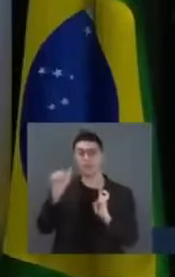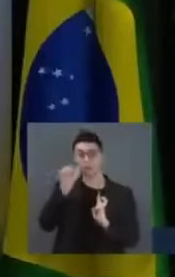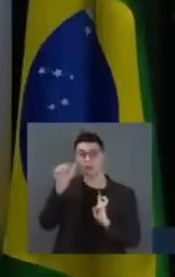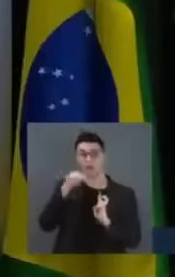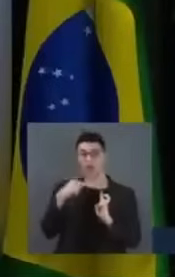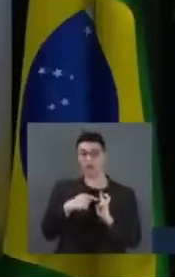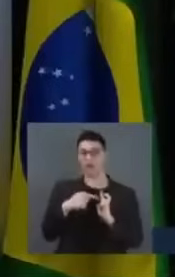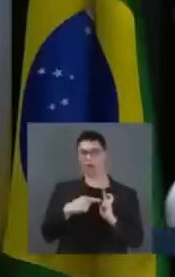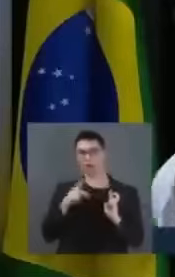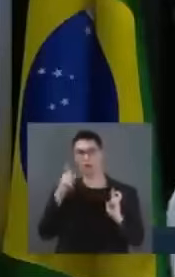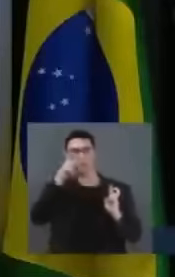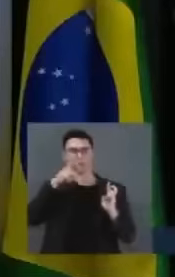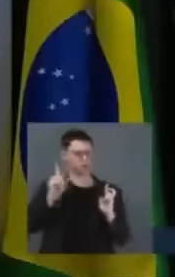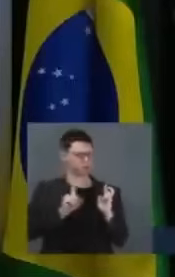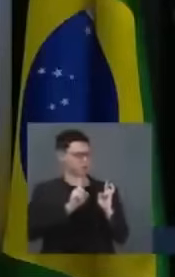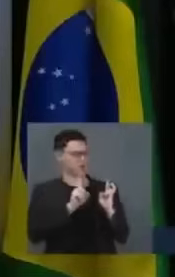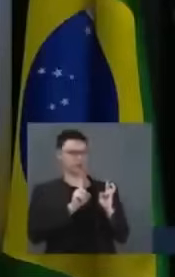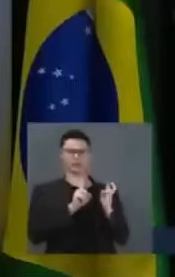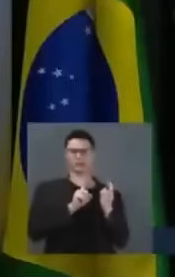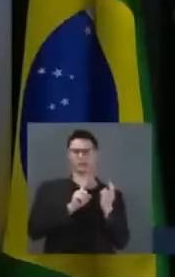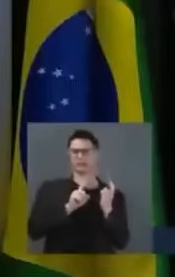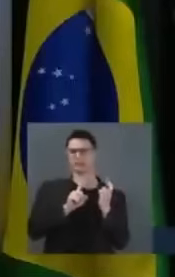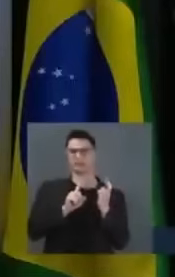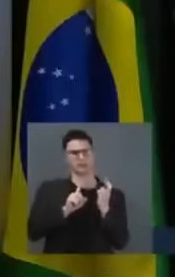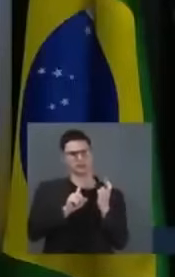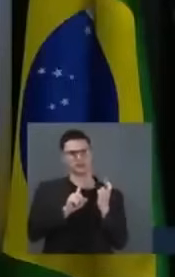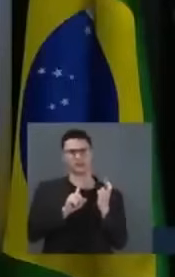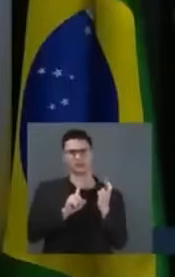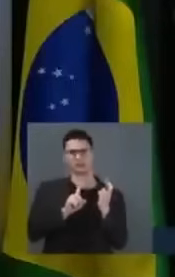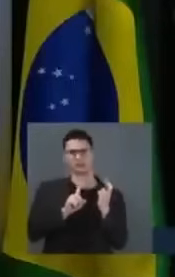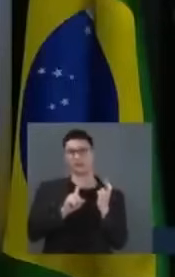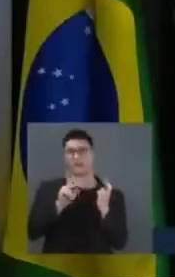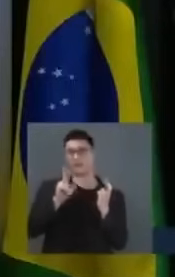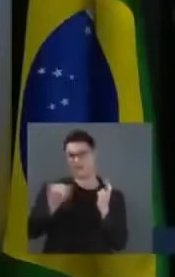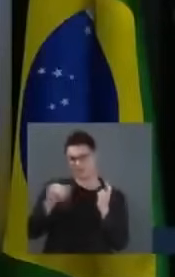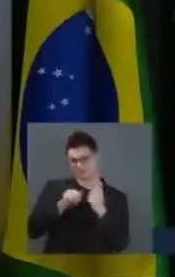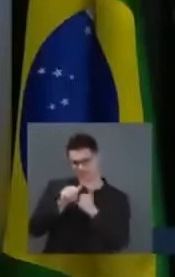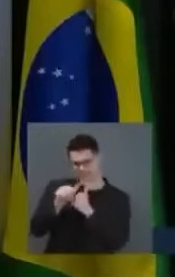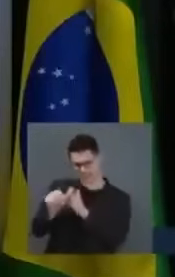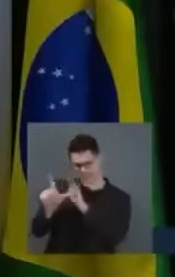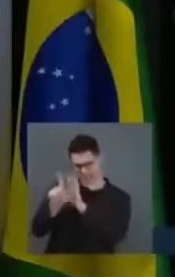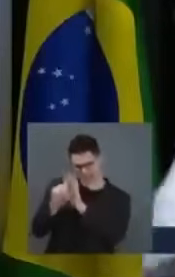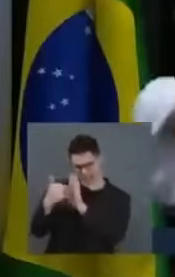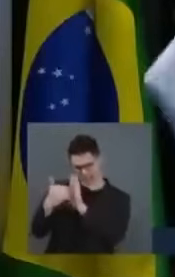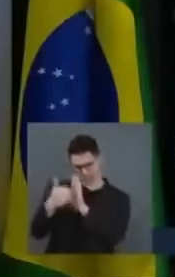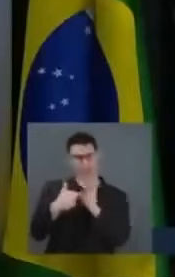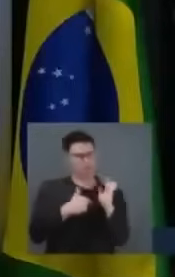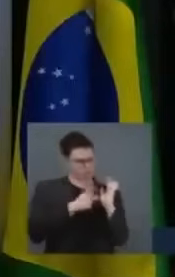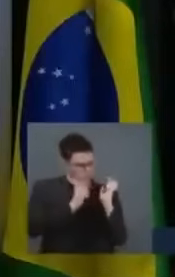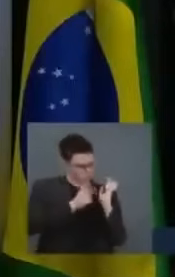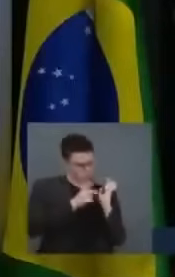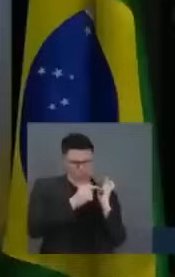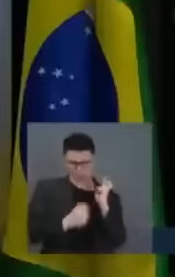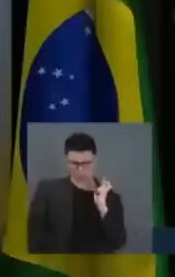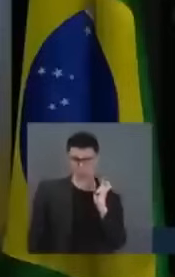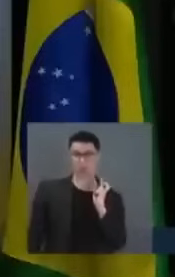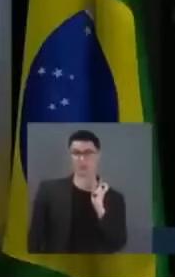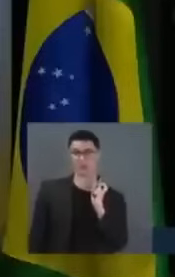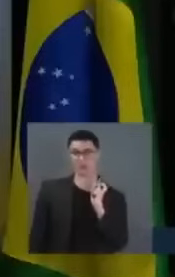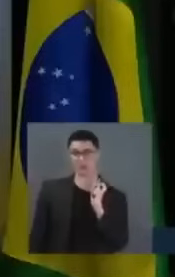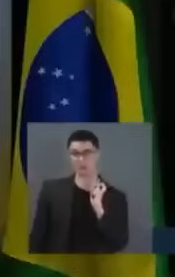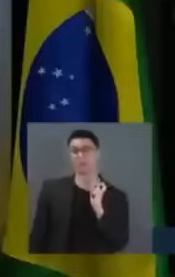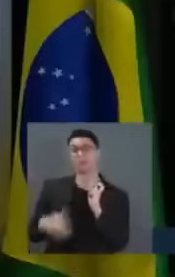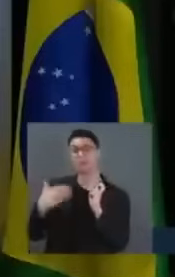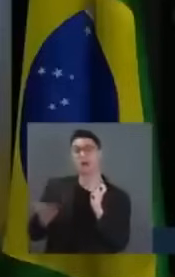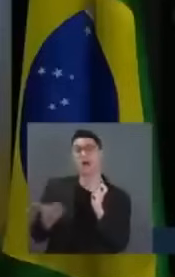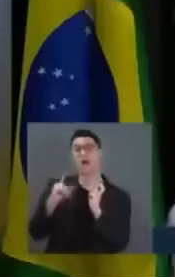então este parlamentar vai fazer o quê? Vai levar a termo a gestação. Aí, Fabiano